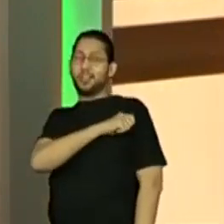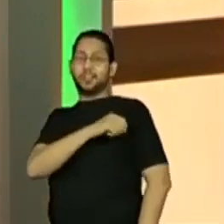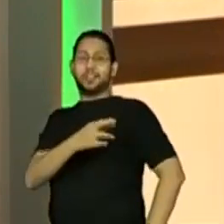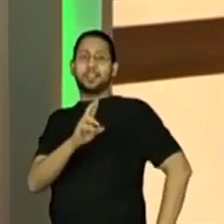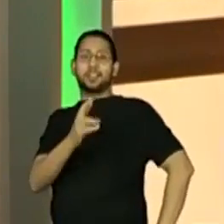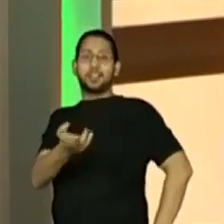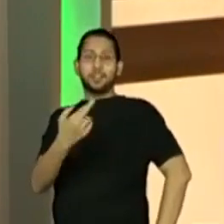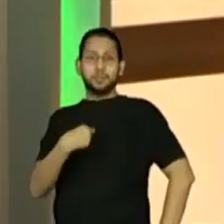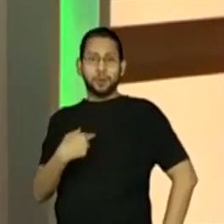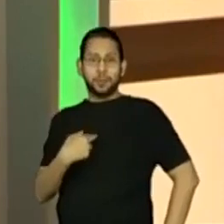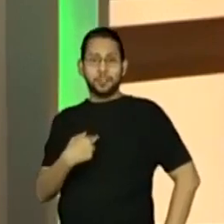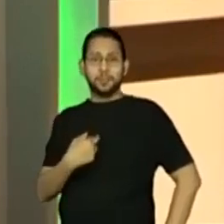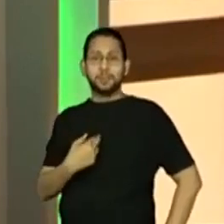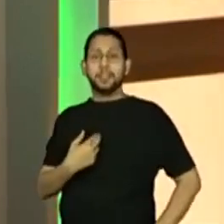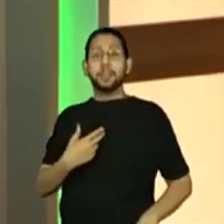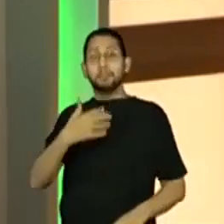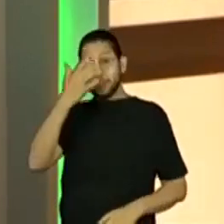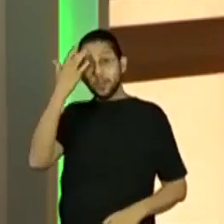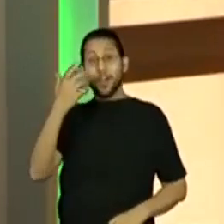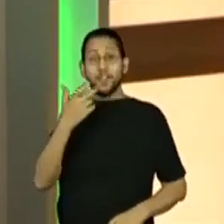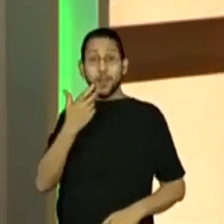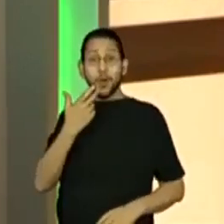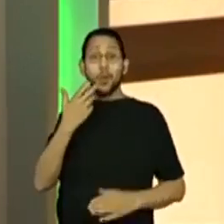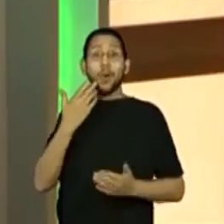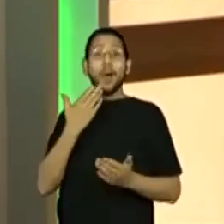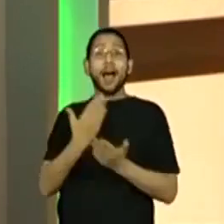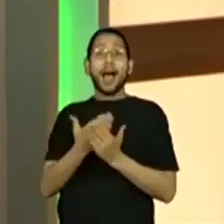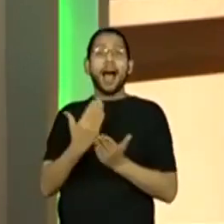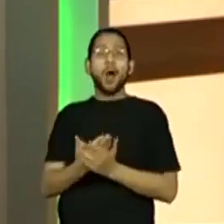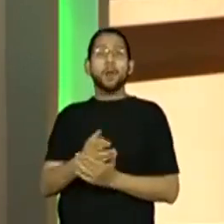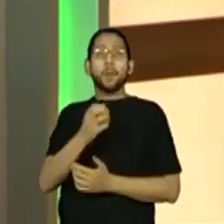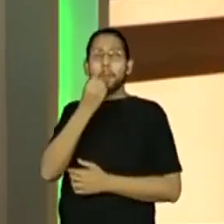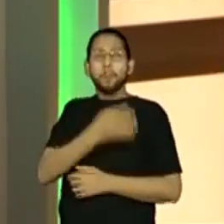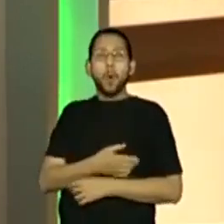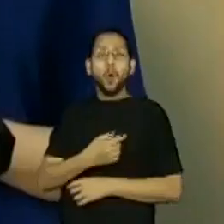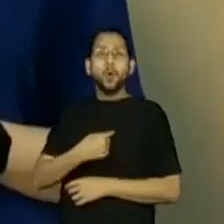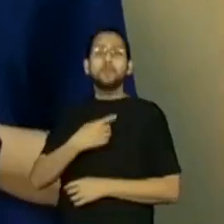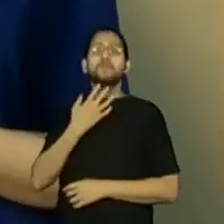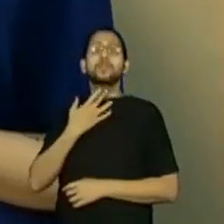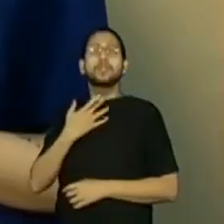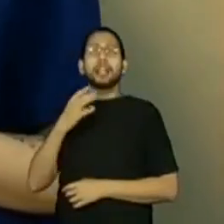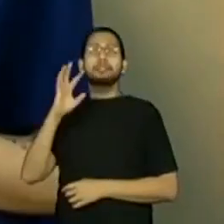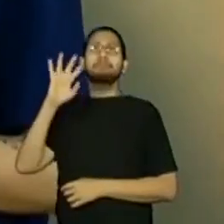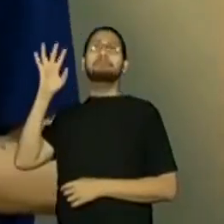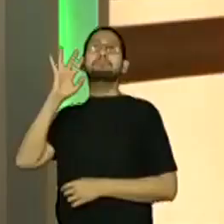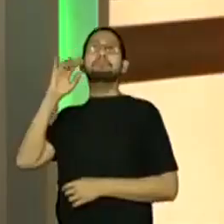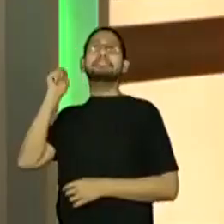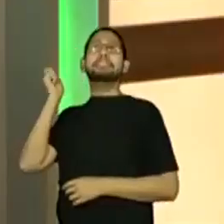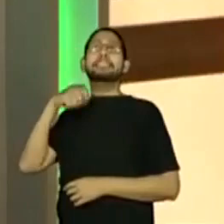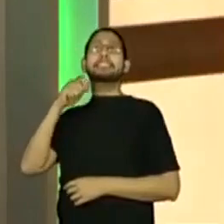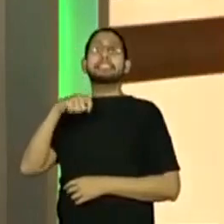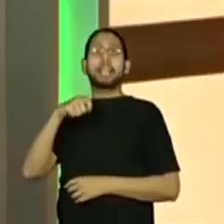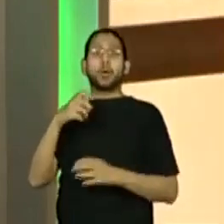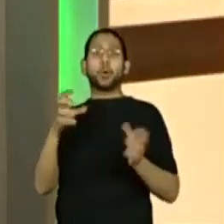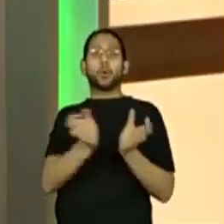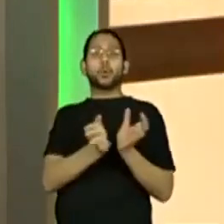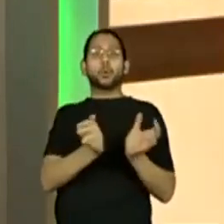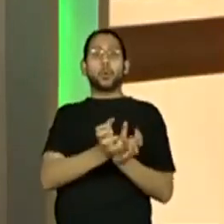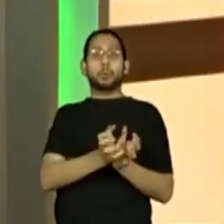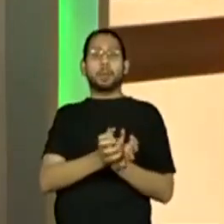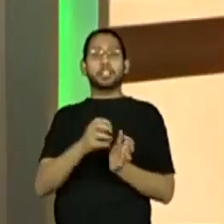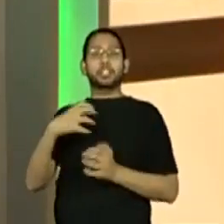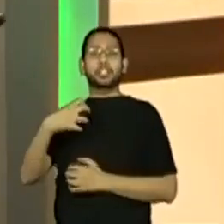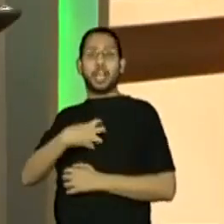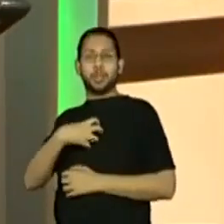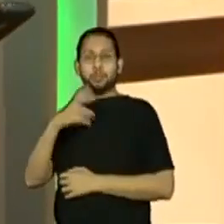Enquanto isso, a Prodora falou que a aula está muito boa e está amando e já está pensando em fazer com a turma dela. Isso é ótimo. E o mais legal, Pro Carol,